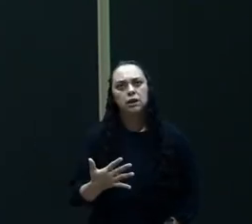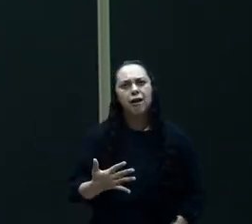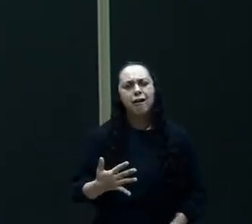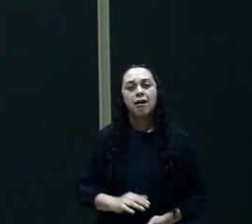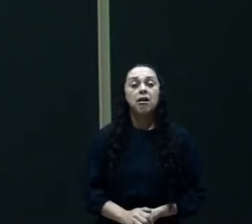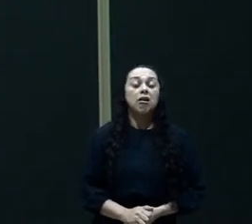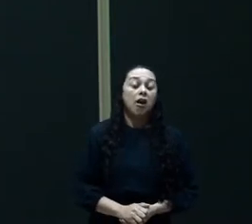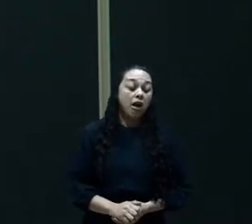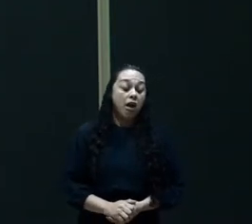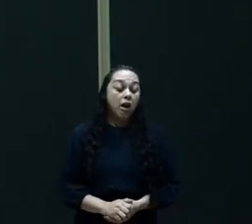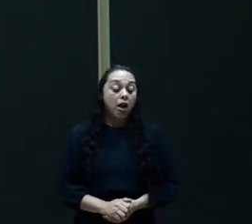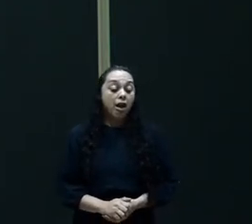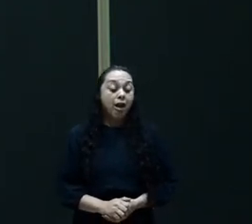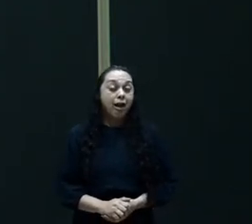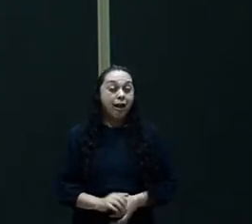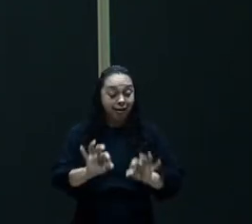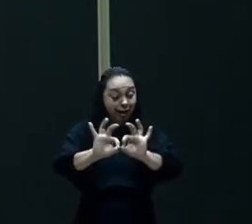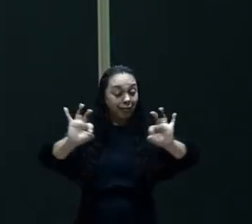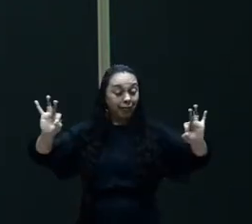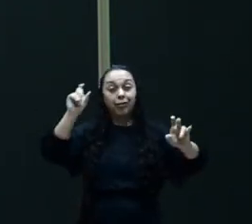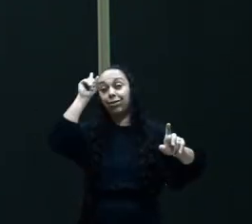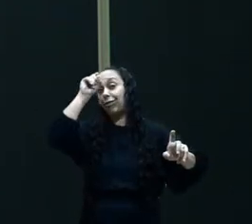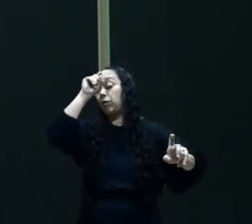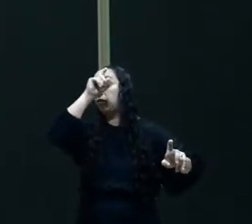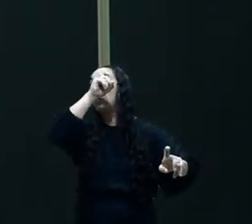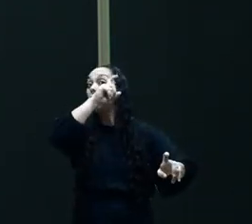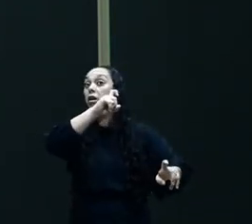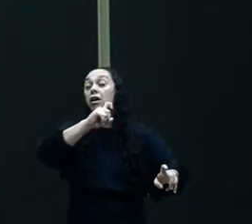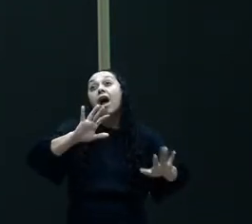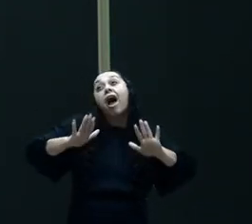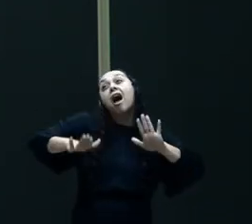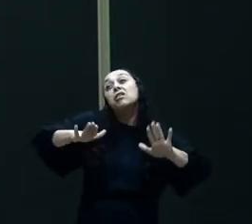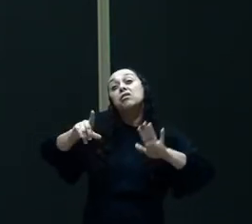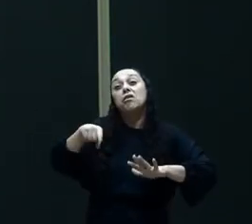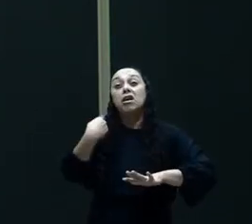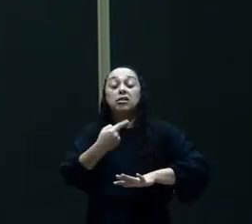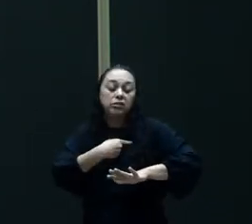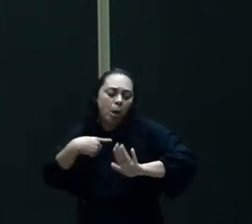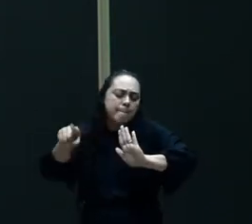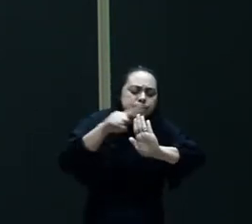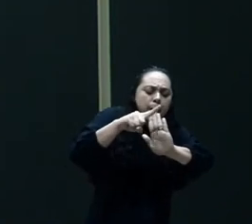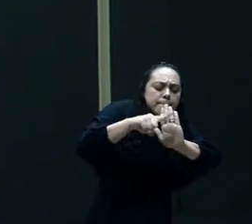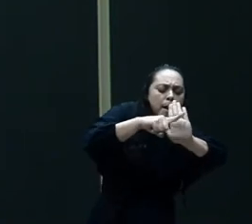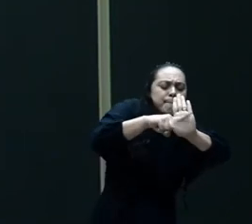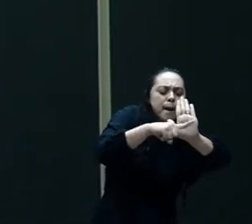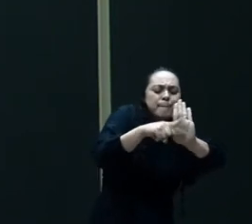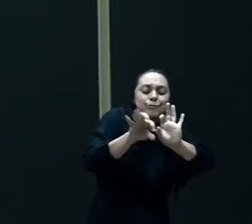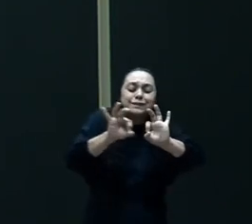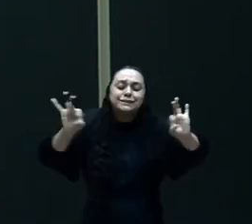pensa não é mu das vezes como você planejou não